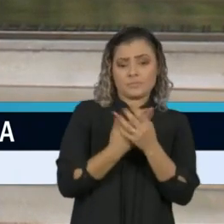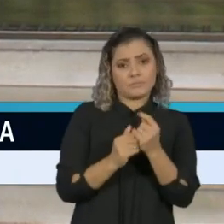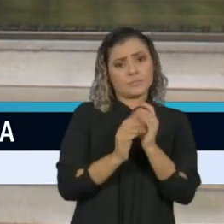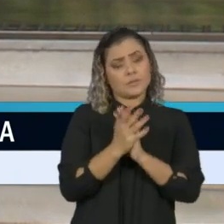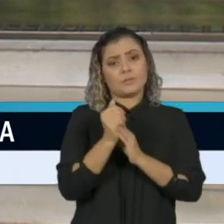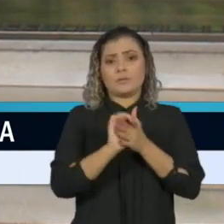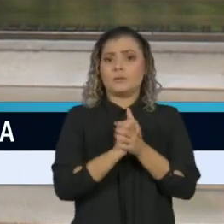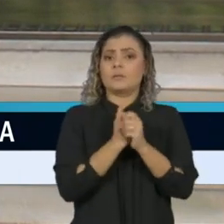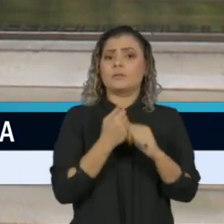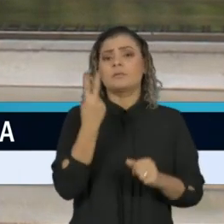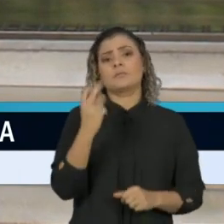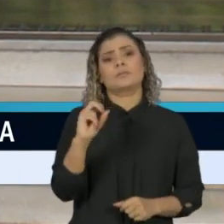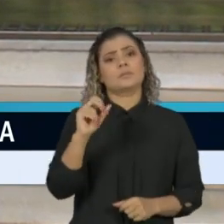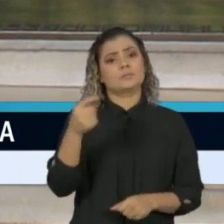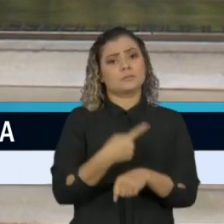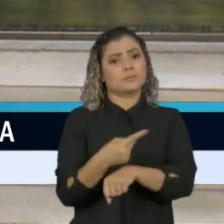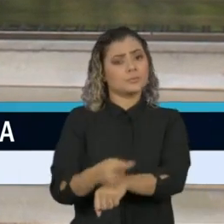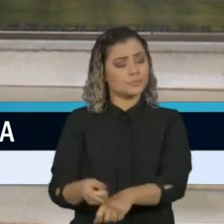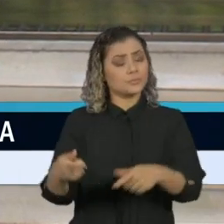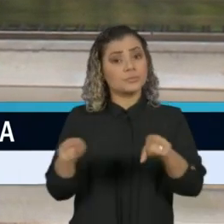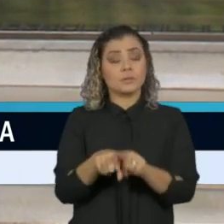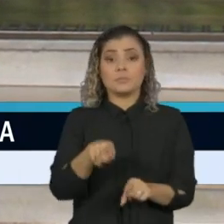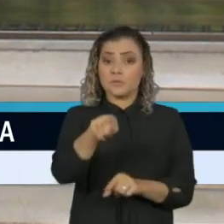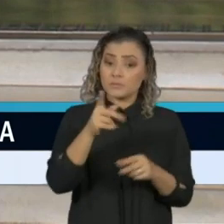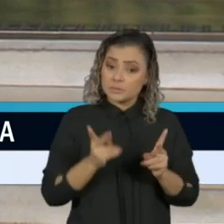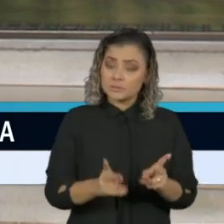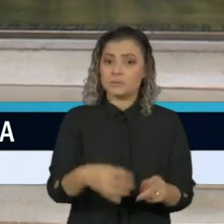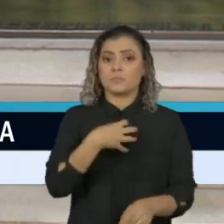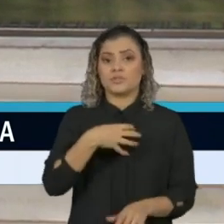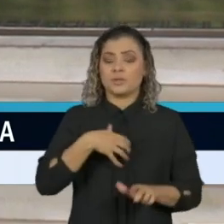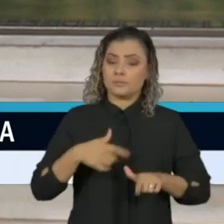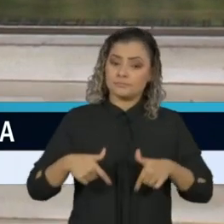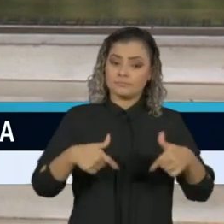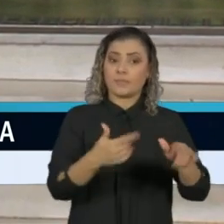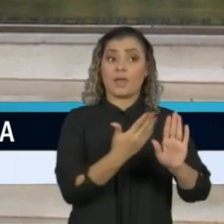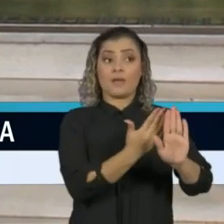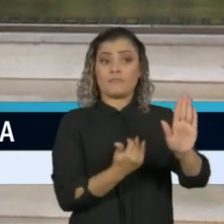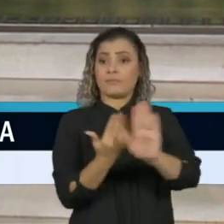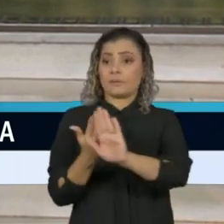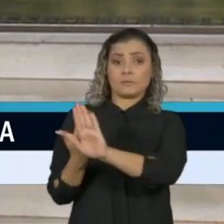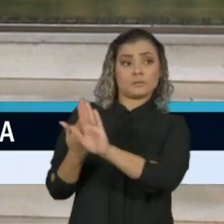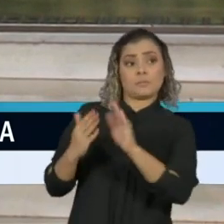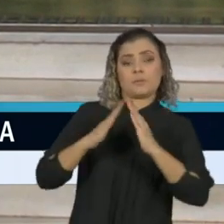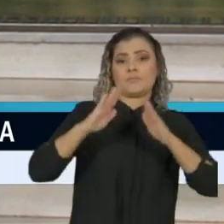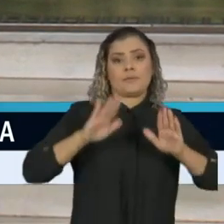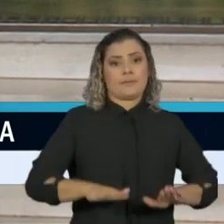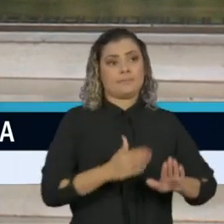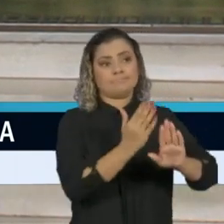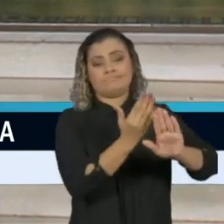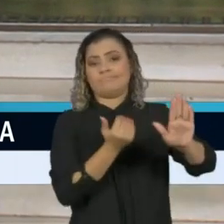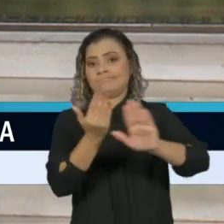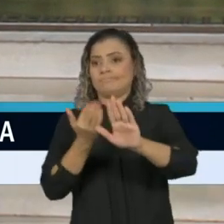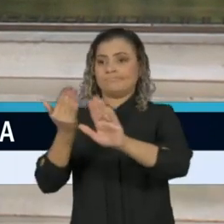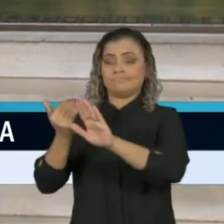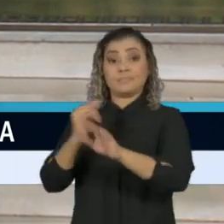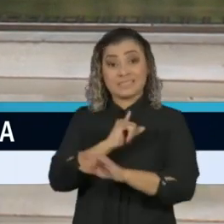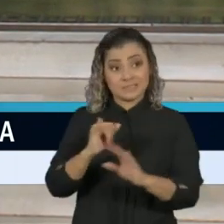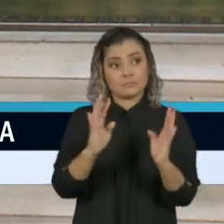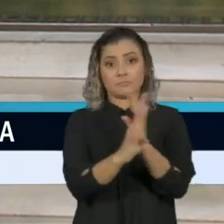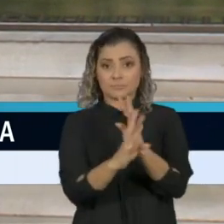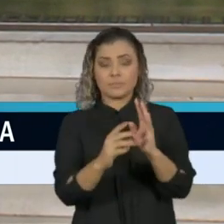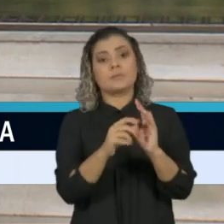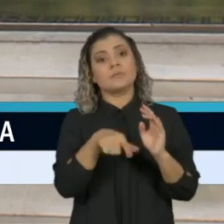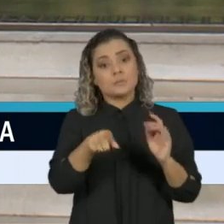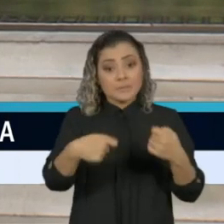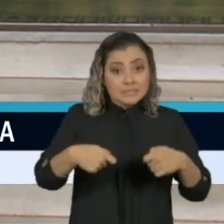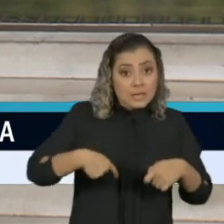menos 20 segundos e mantenha os hábitos de afastamento, de distanciamento, se possível, caso